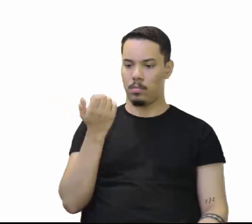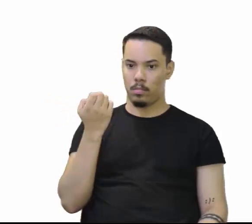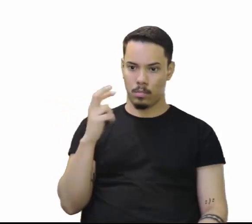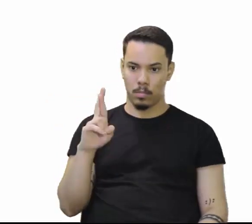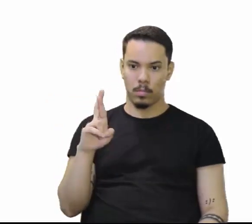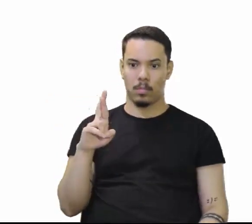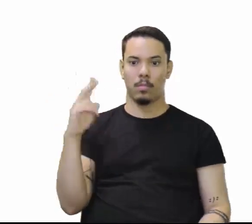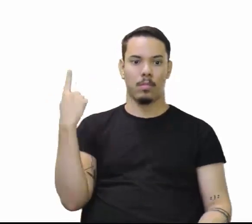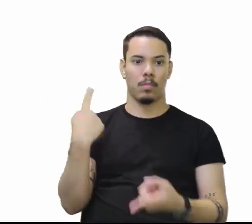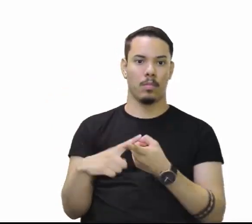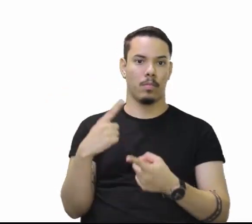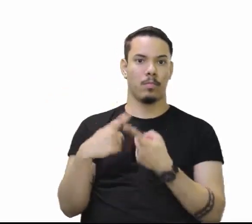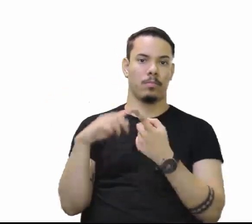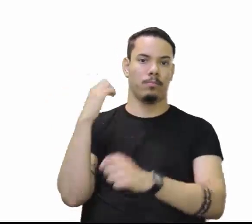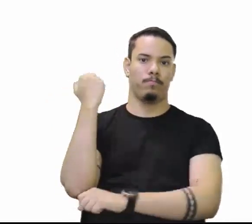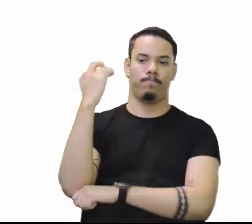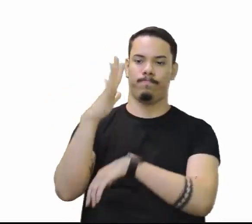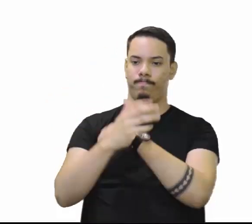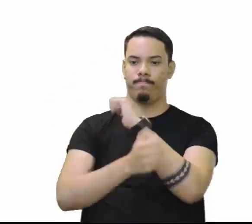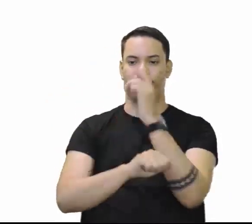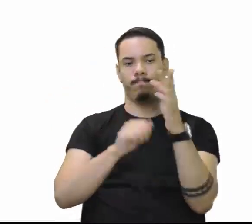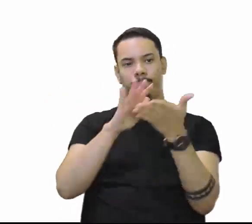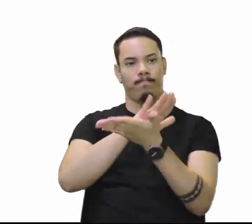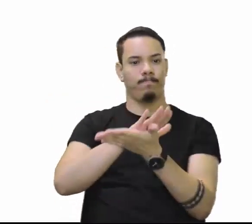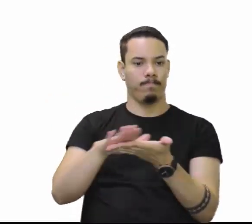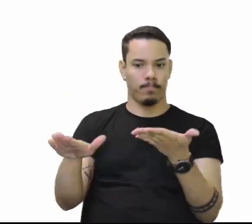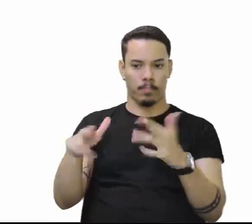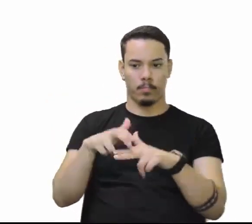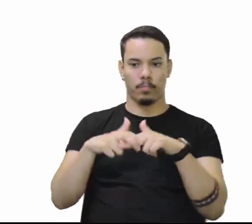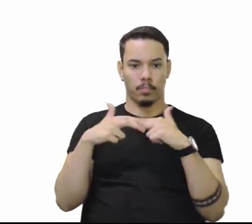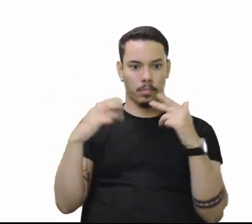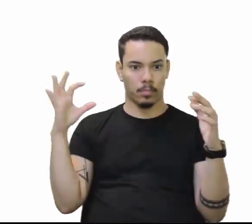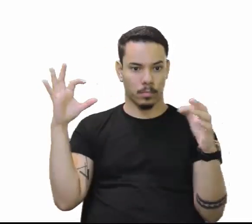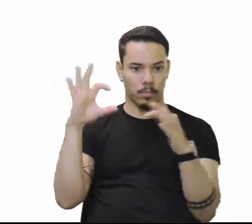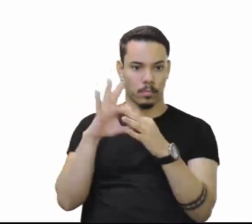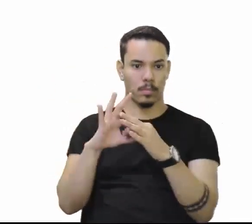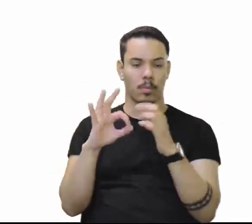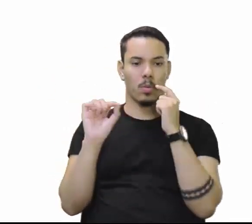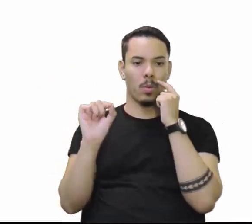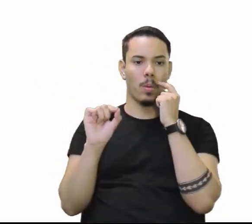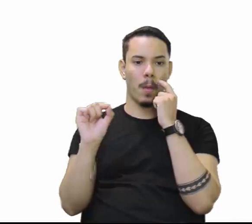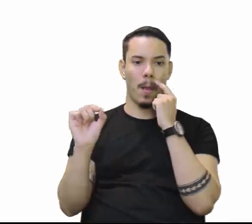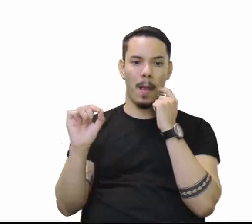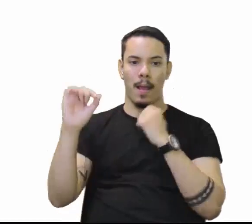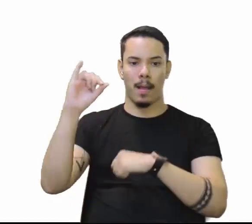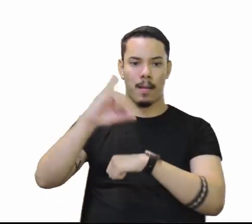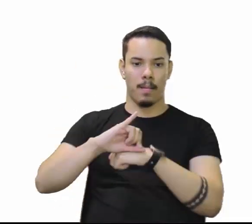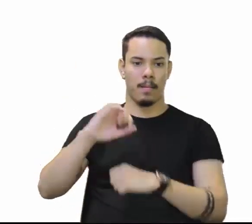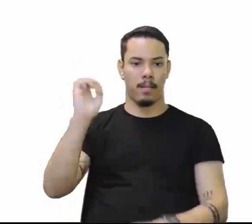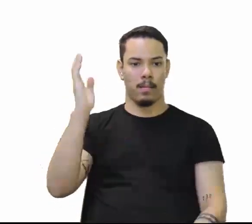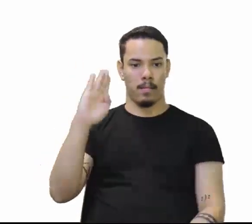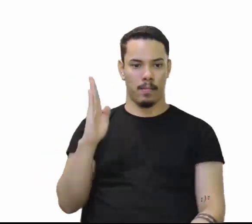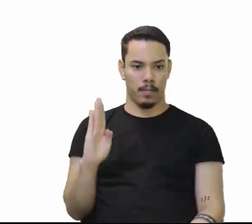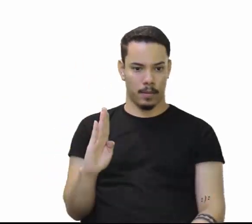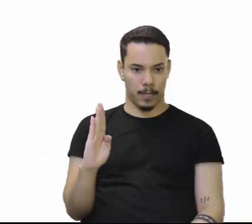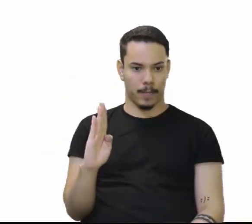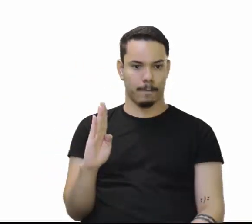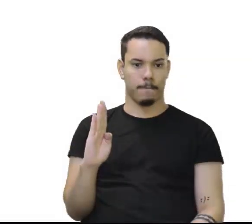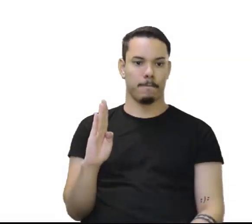colocava a floresta no chão. E iria ligar a capital do Brasil